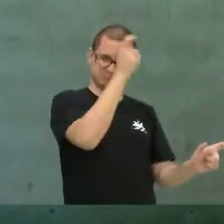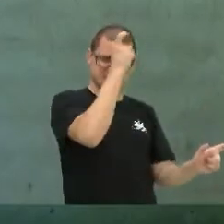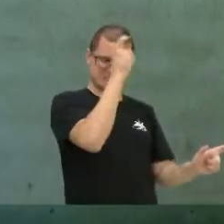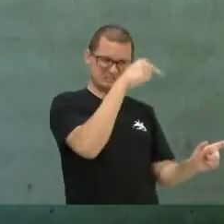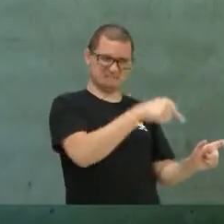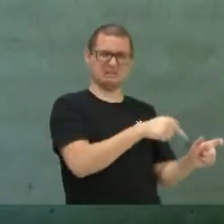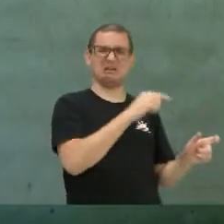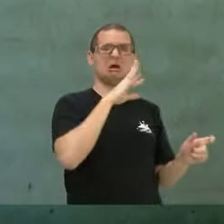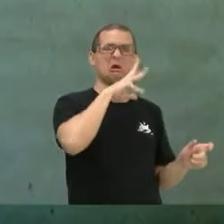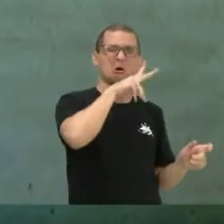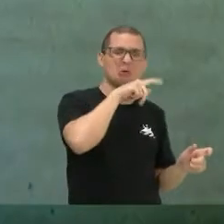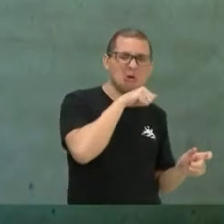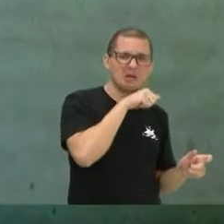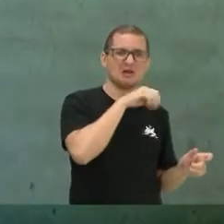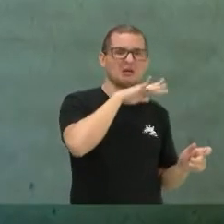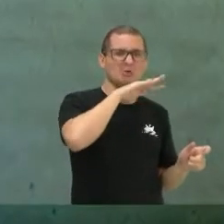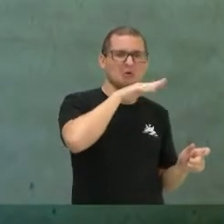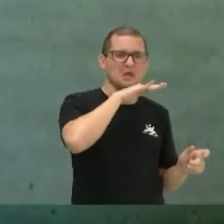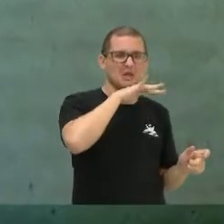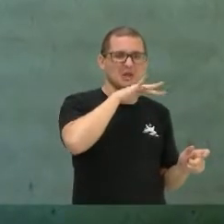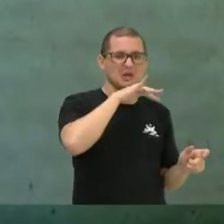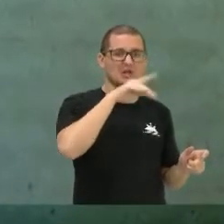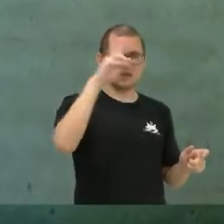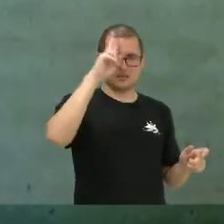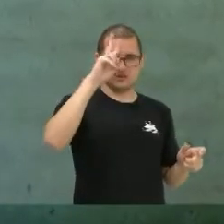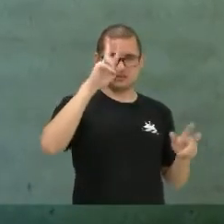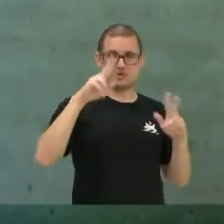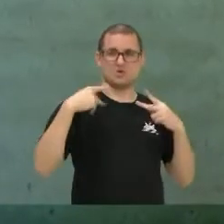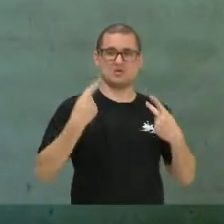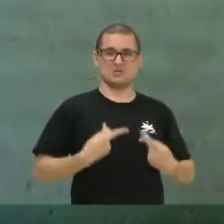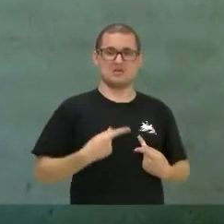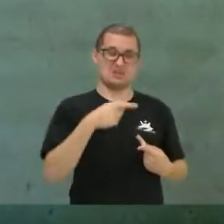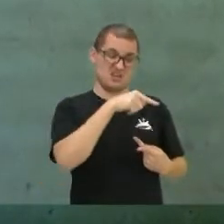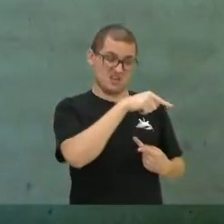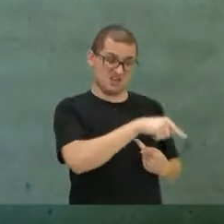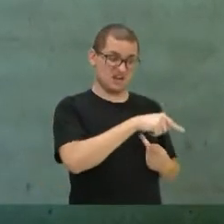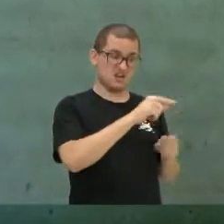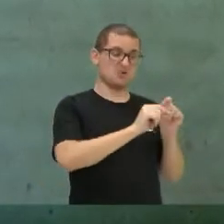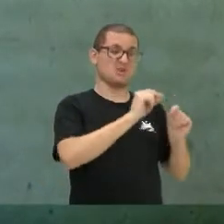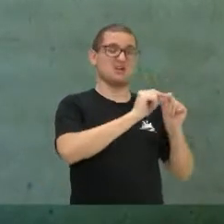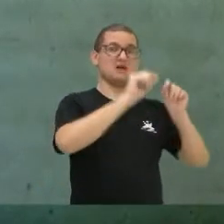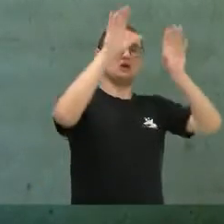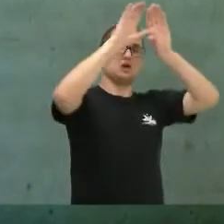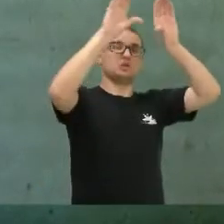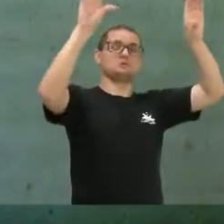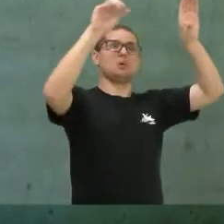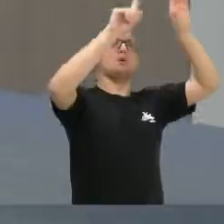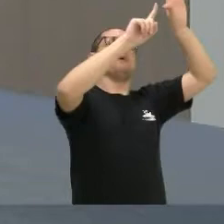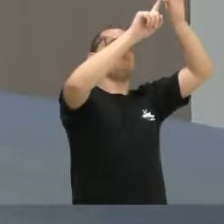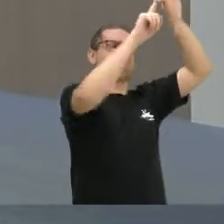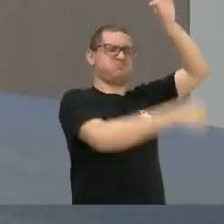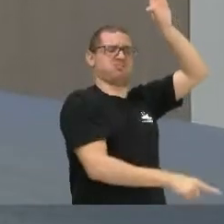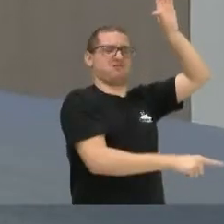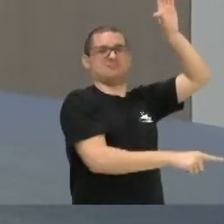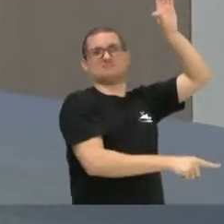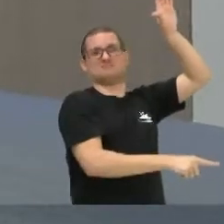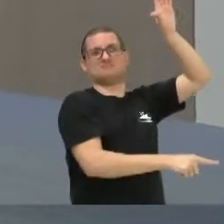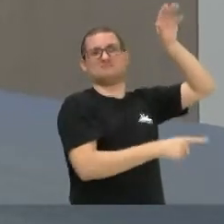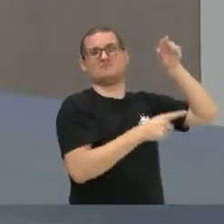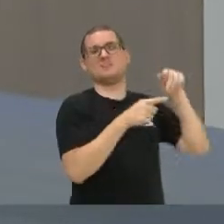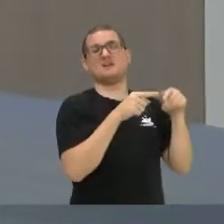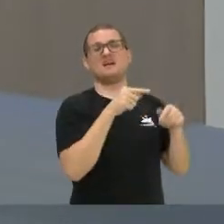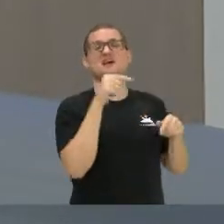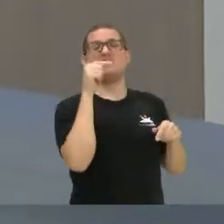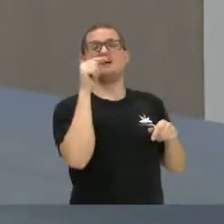do diabólico na história humana uma estrela que caiu do céu sobre a terra que foi